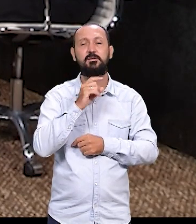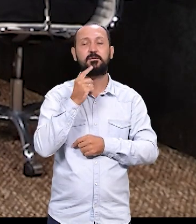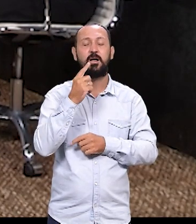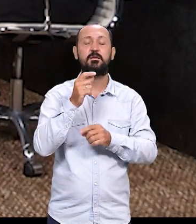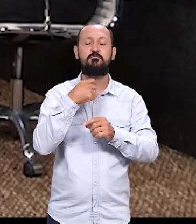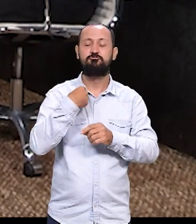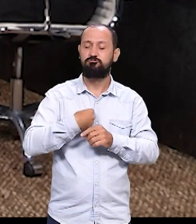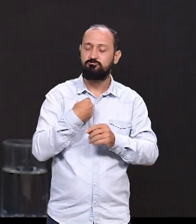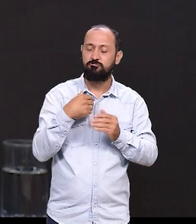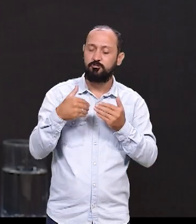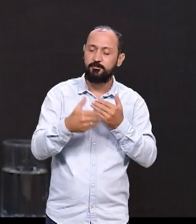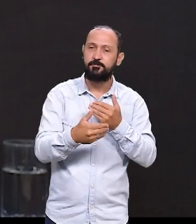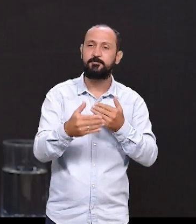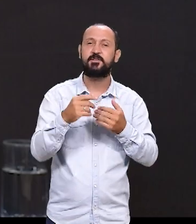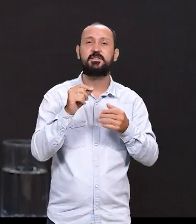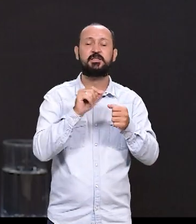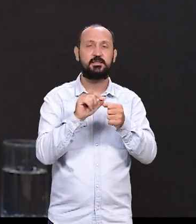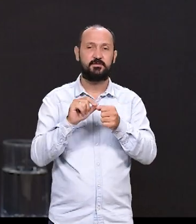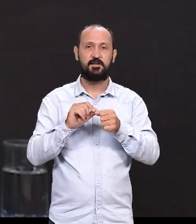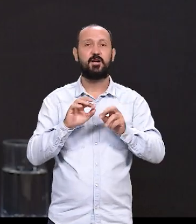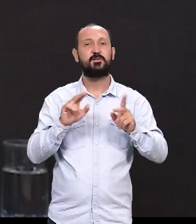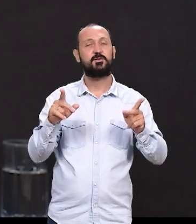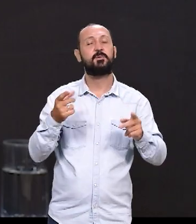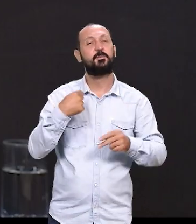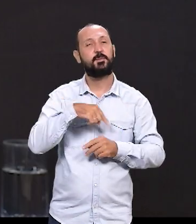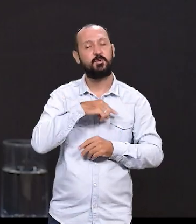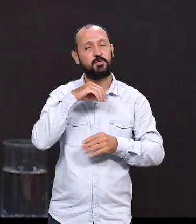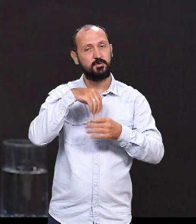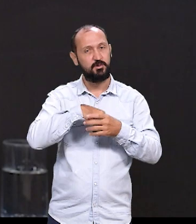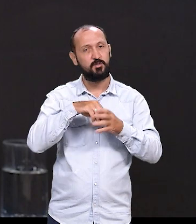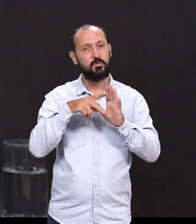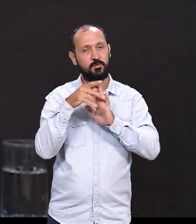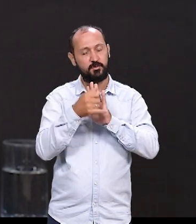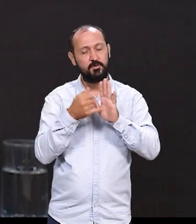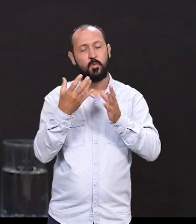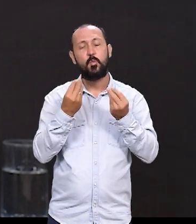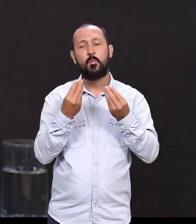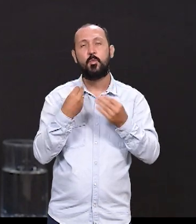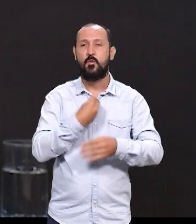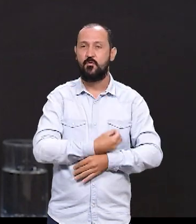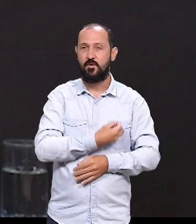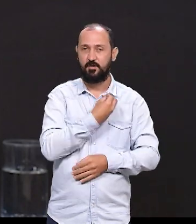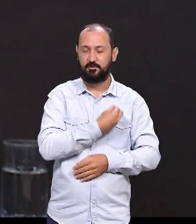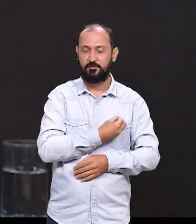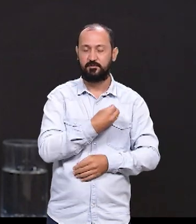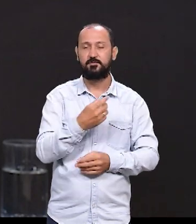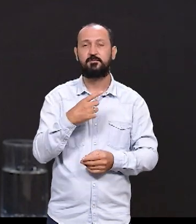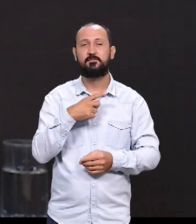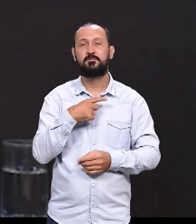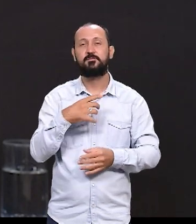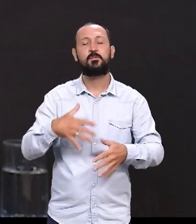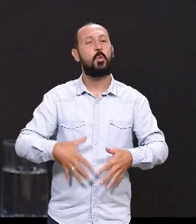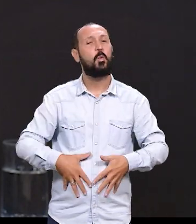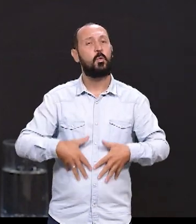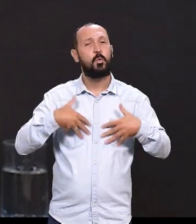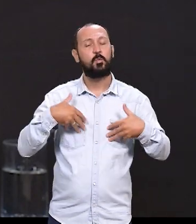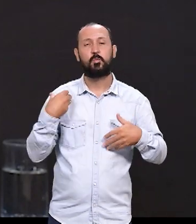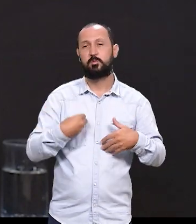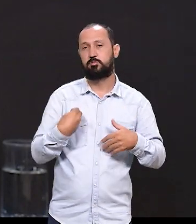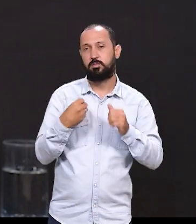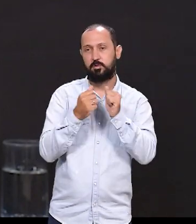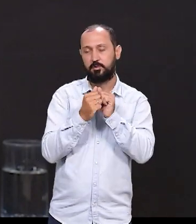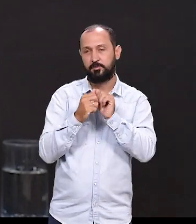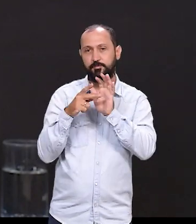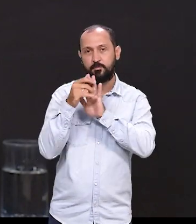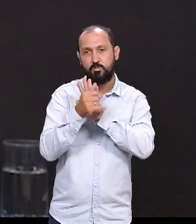valeu muito a pena cada vida já teria eh feito toda a diferença para nós no projeto e foram muitas vidas portanto eu